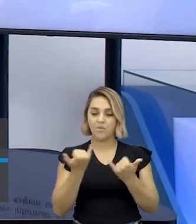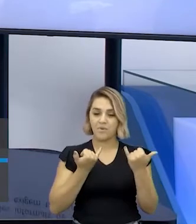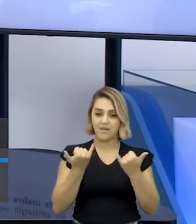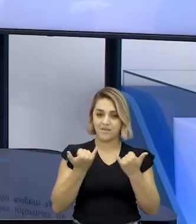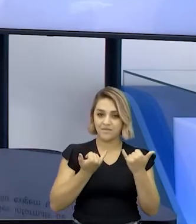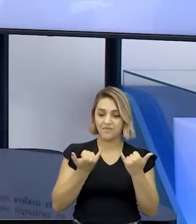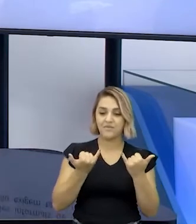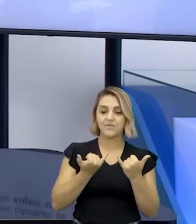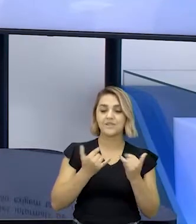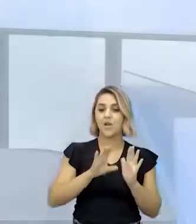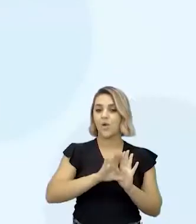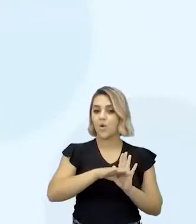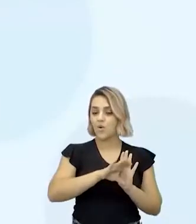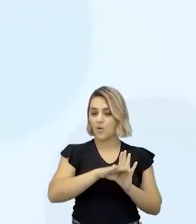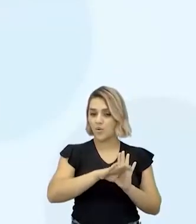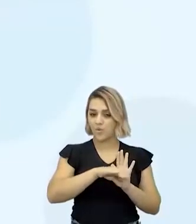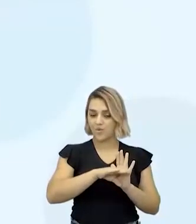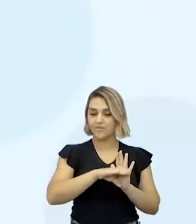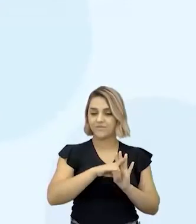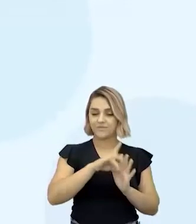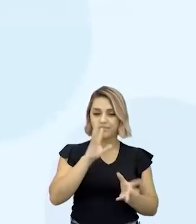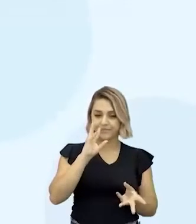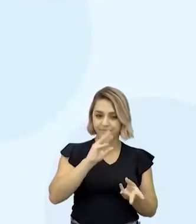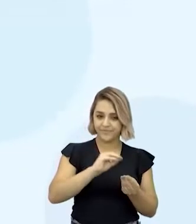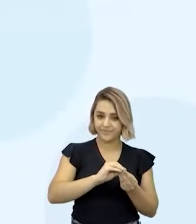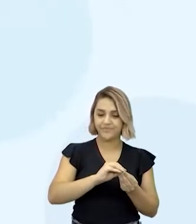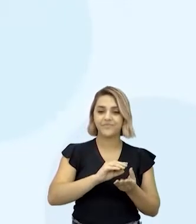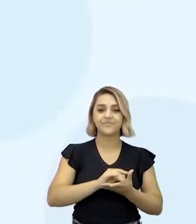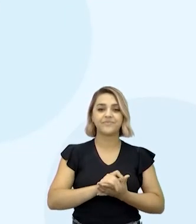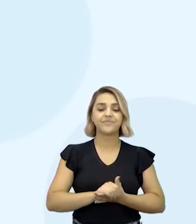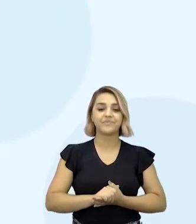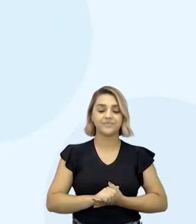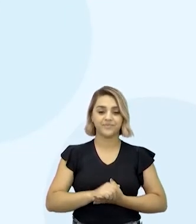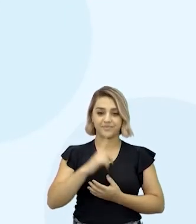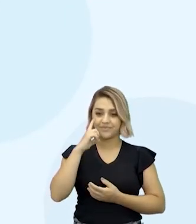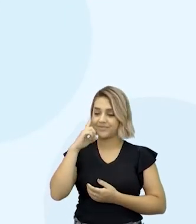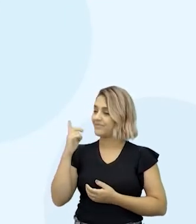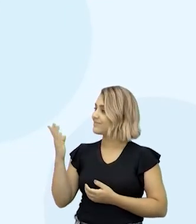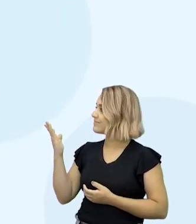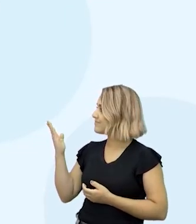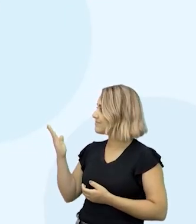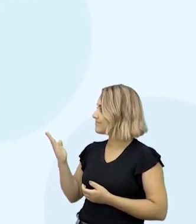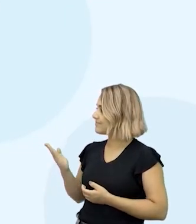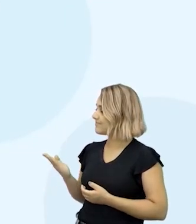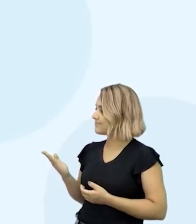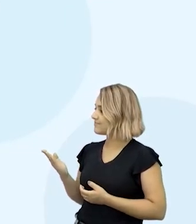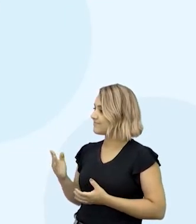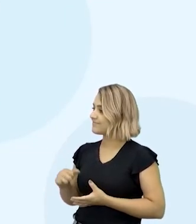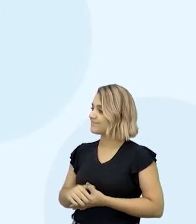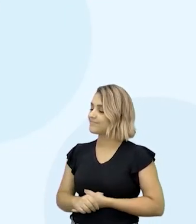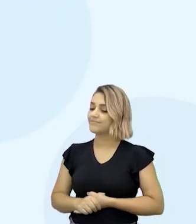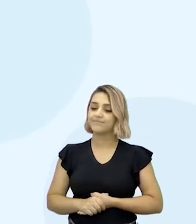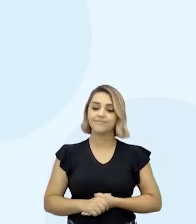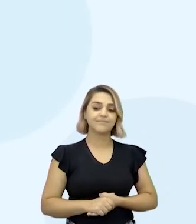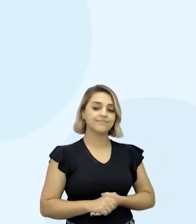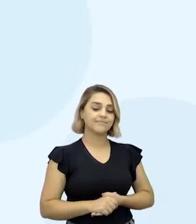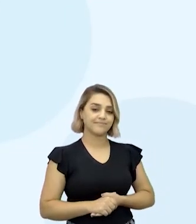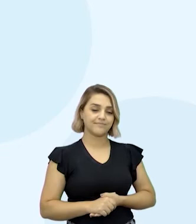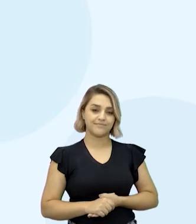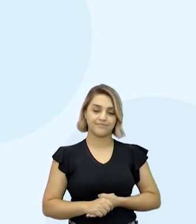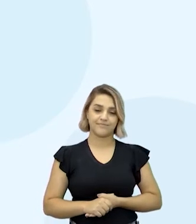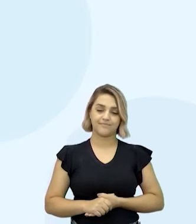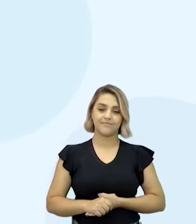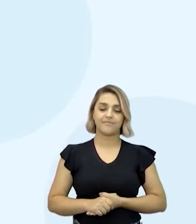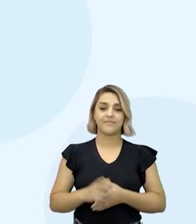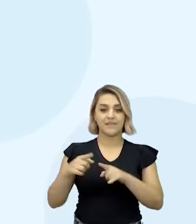para vocês. Acredito que já tenham visto esses conceitos, né? Aí na sala de aula a gente vai reforçar e retomar